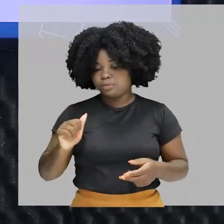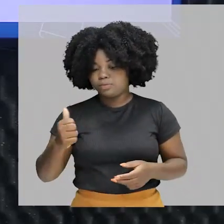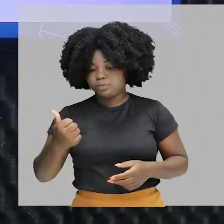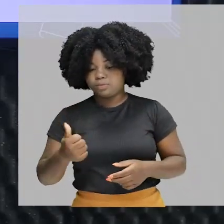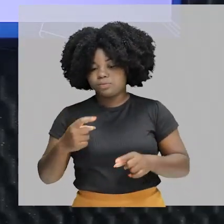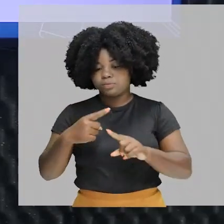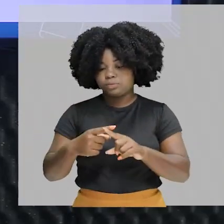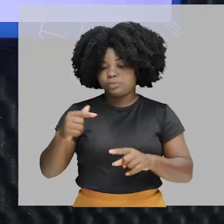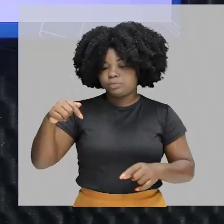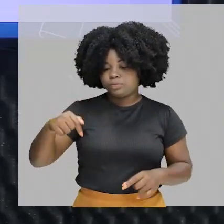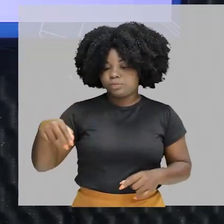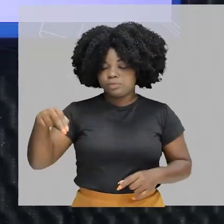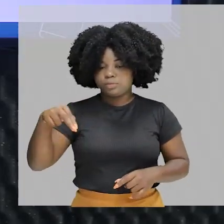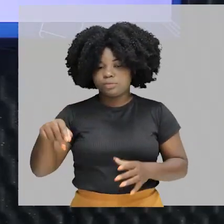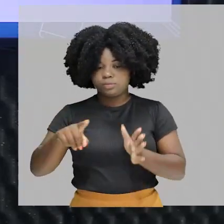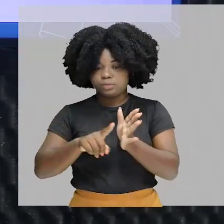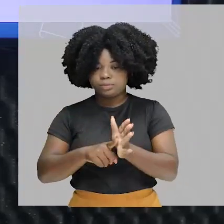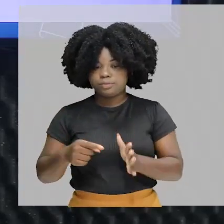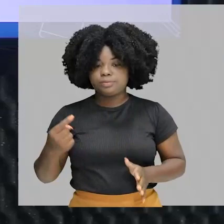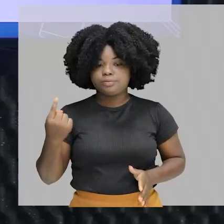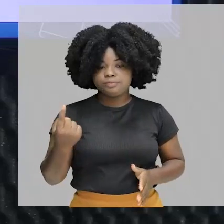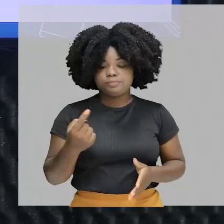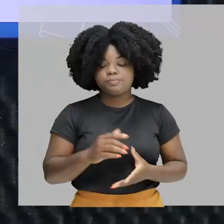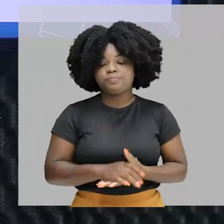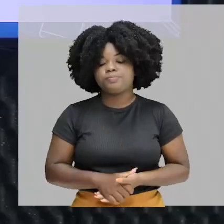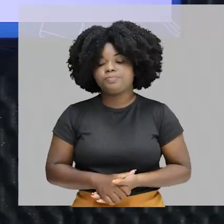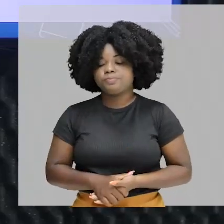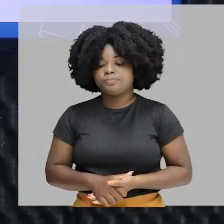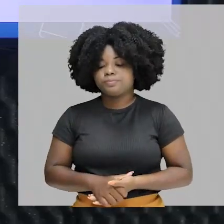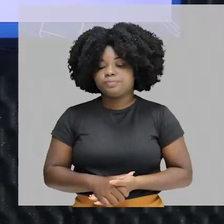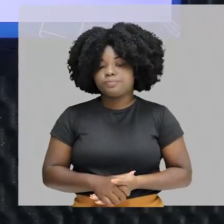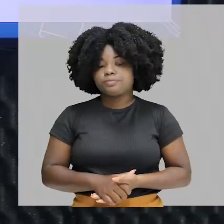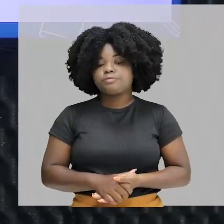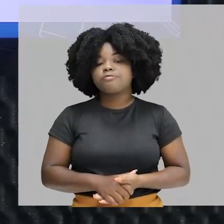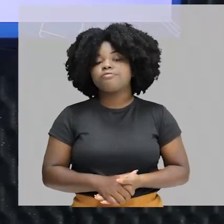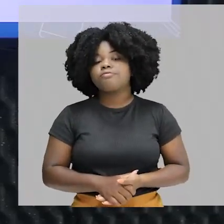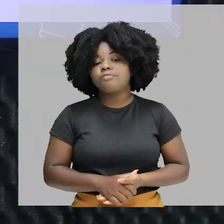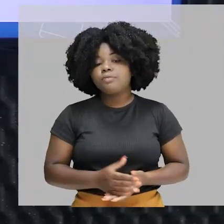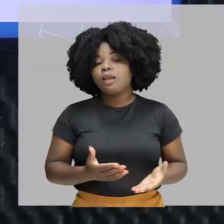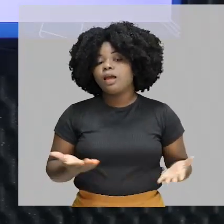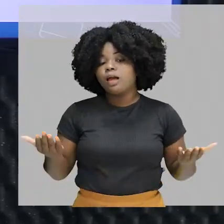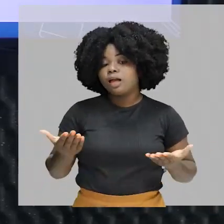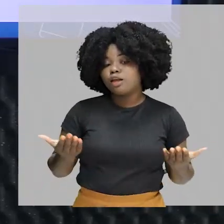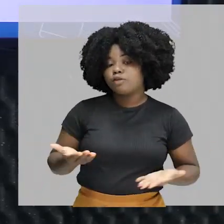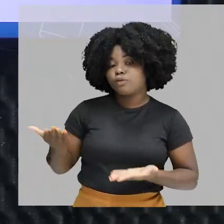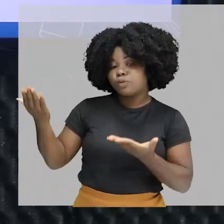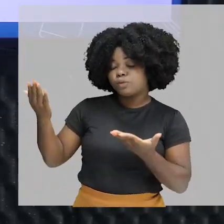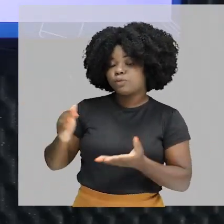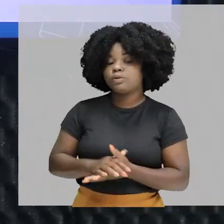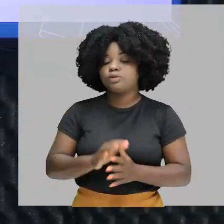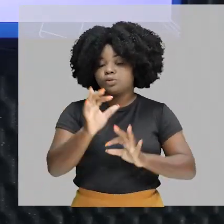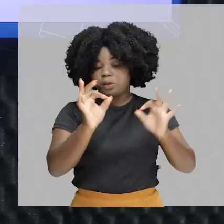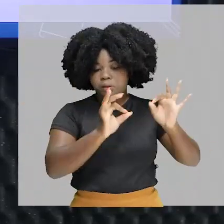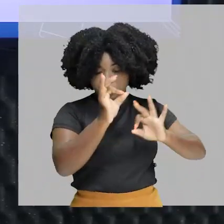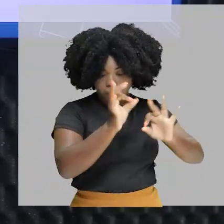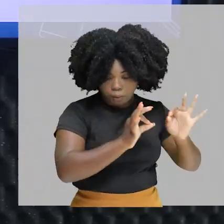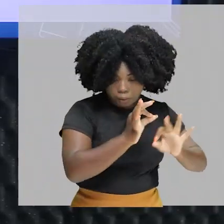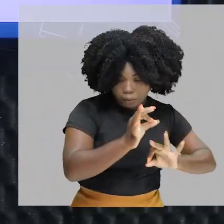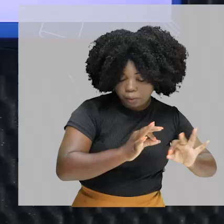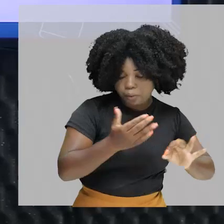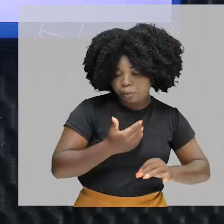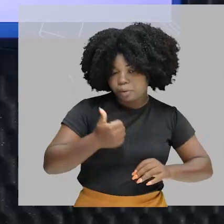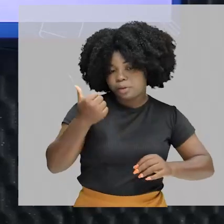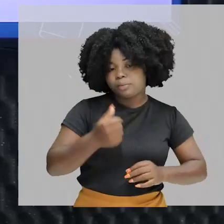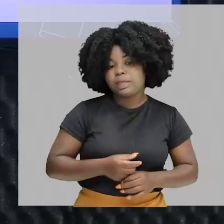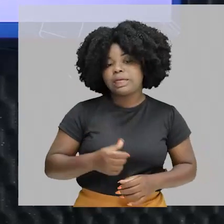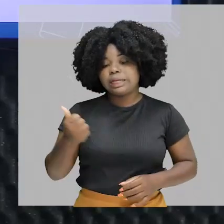n é igual a A1 vezes Q elevado a n menos 1. Aqui, eu estou ajustando para o